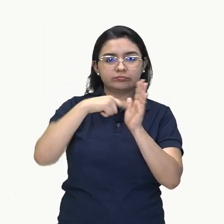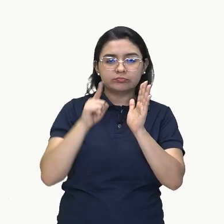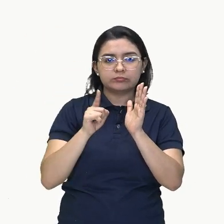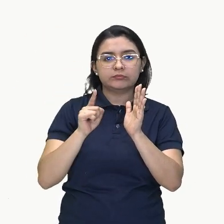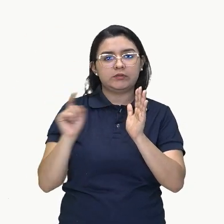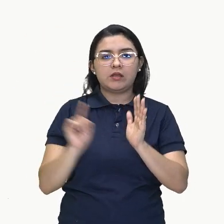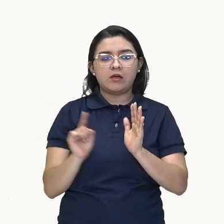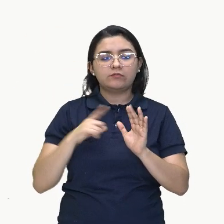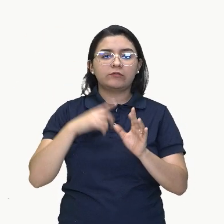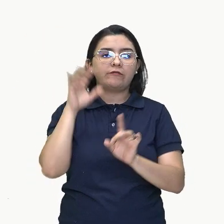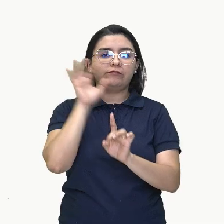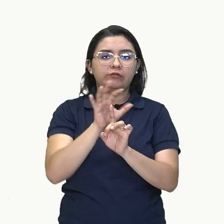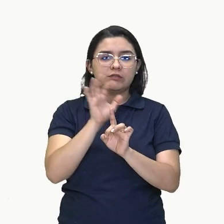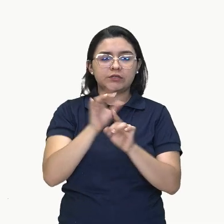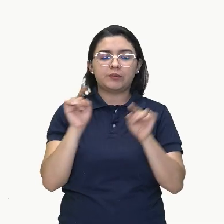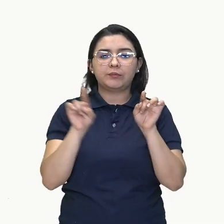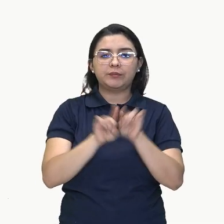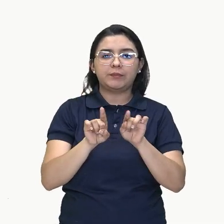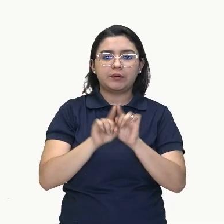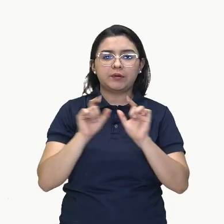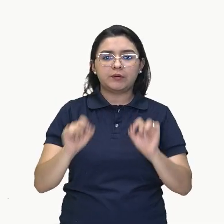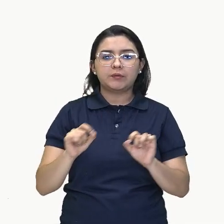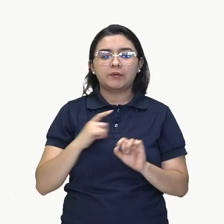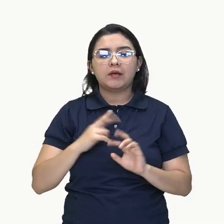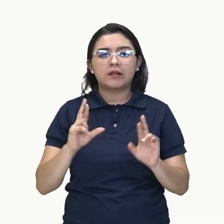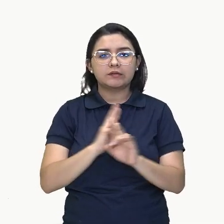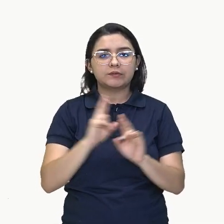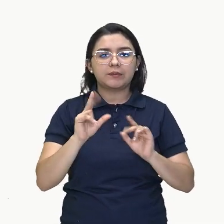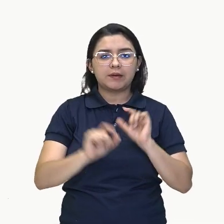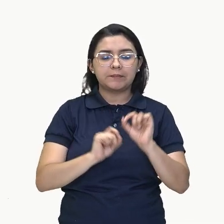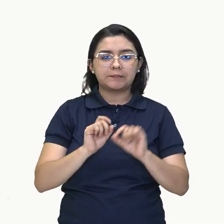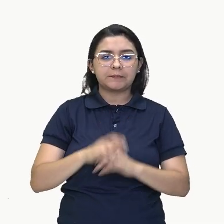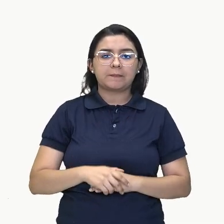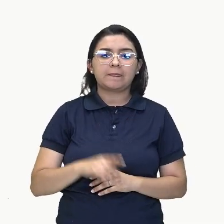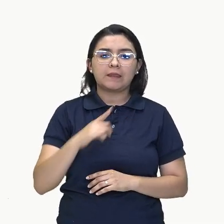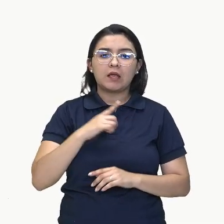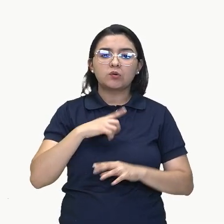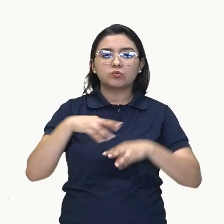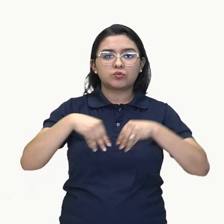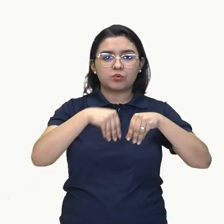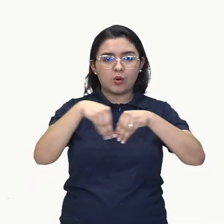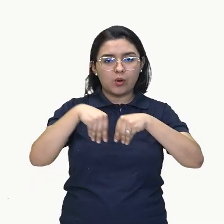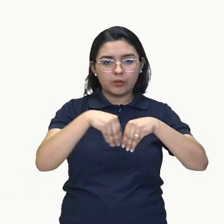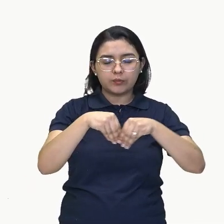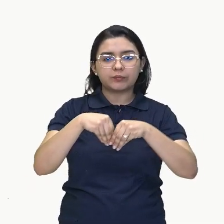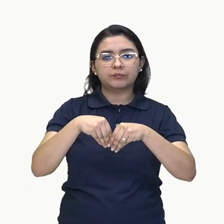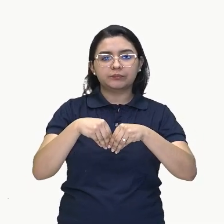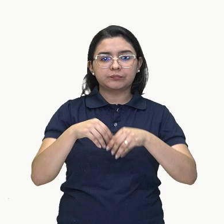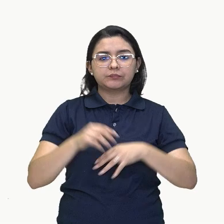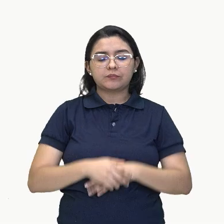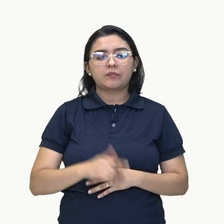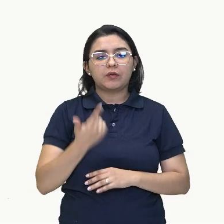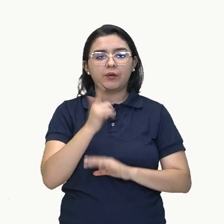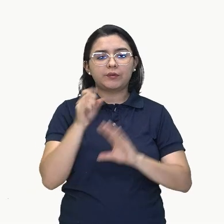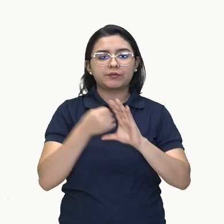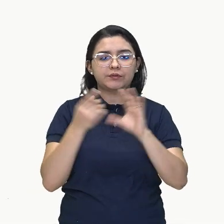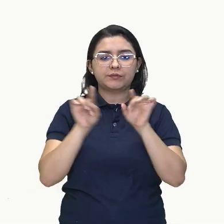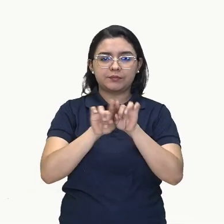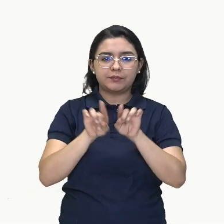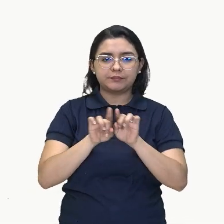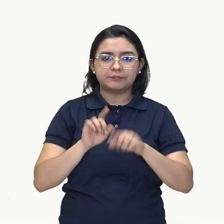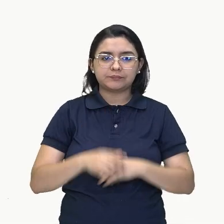acaba influenciando diretamente com relação à fertilidade do solo, né, entre outras características, tá